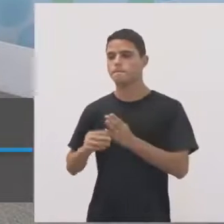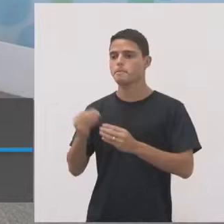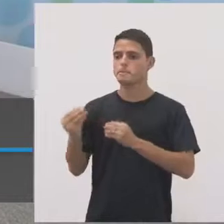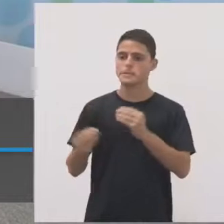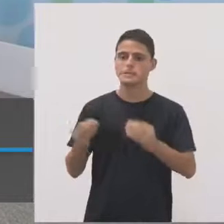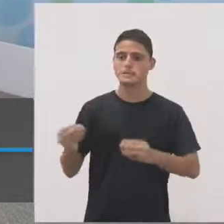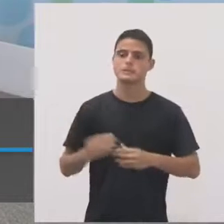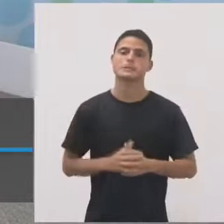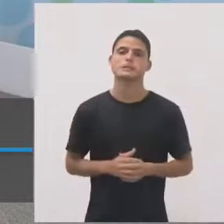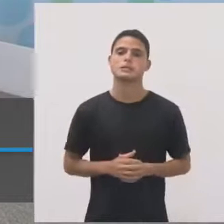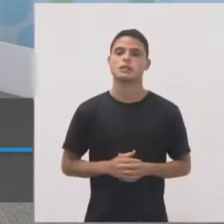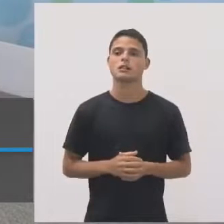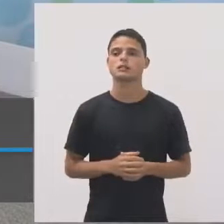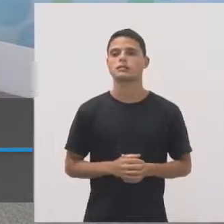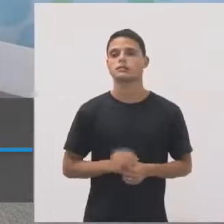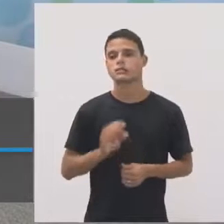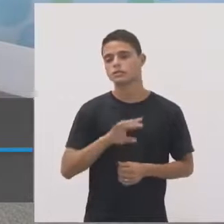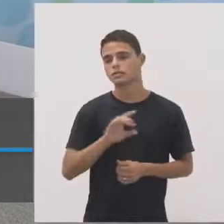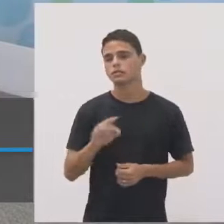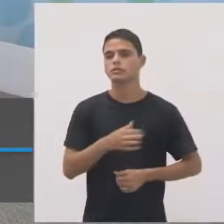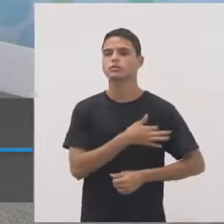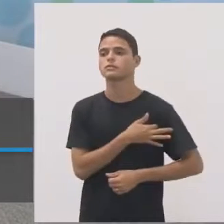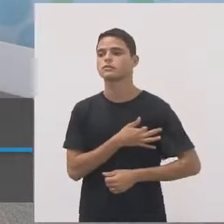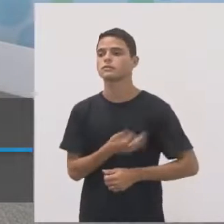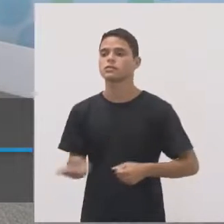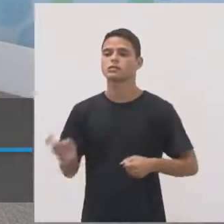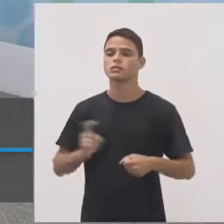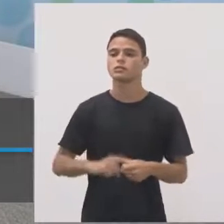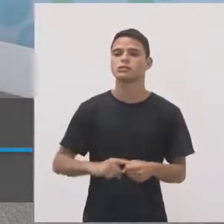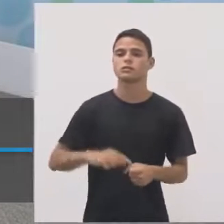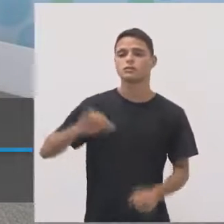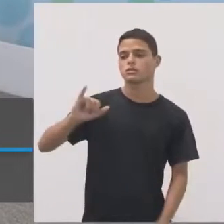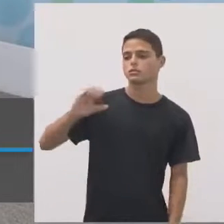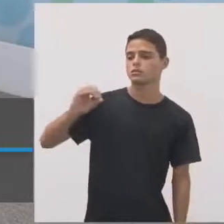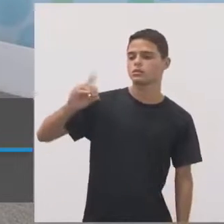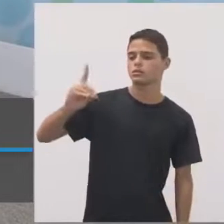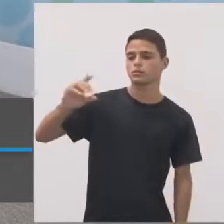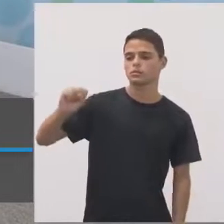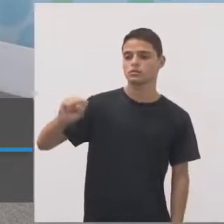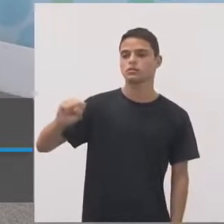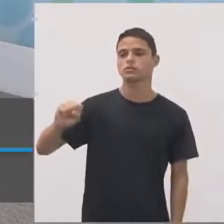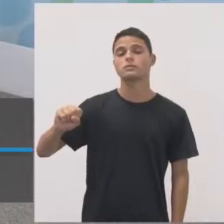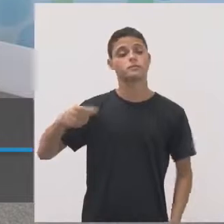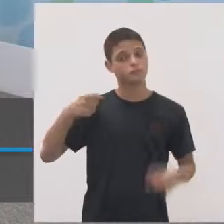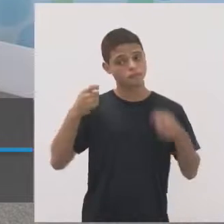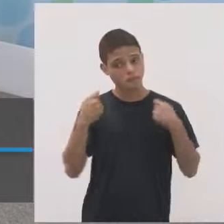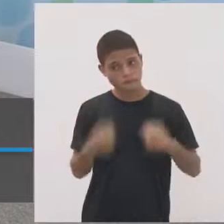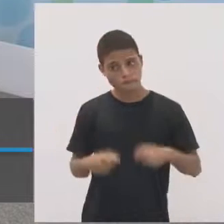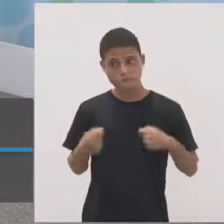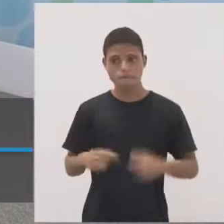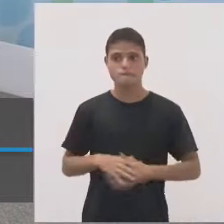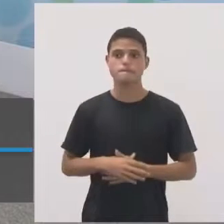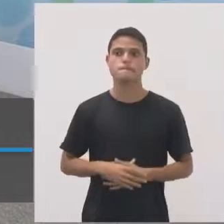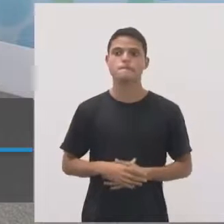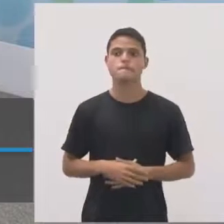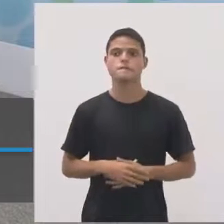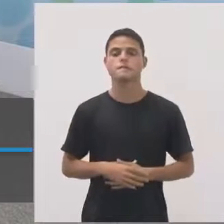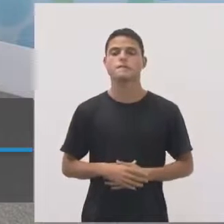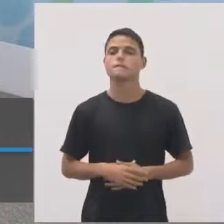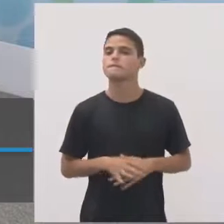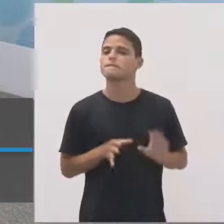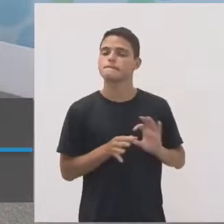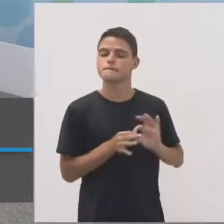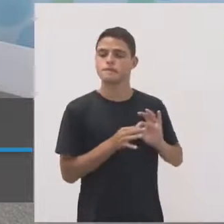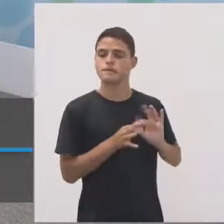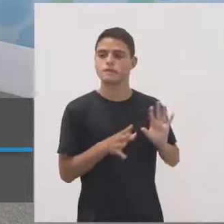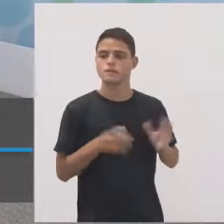Então, voltando a falar da Microsoft, do Windows, ele precisa de de uma licença. Então, na